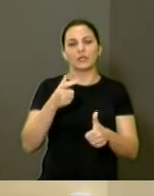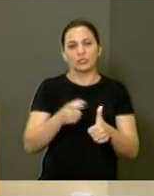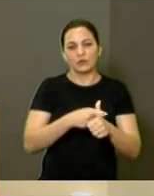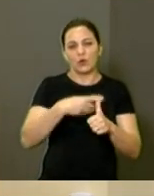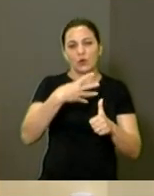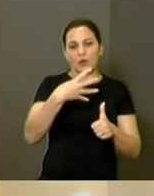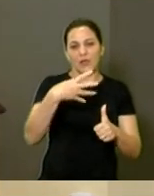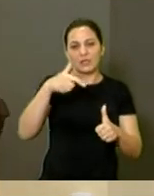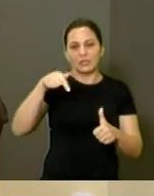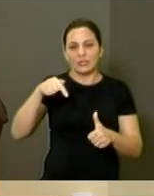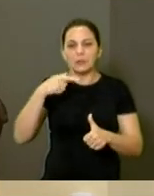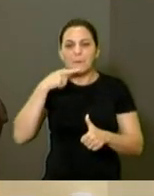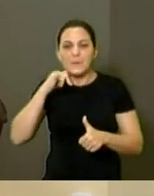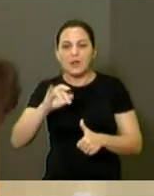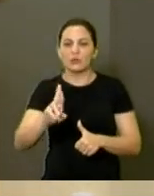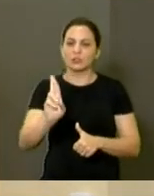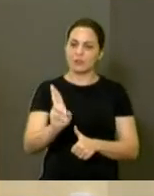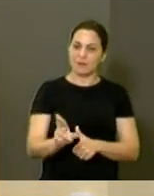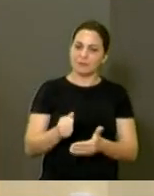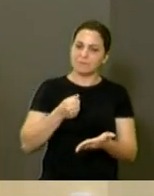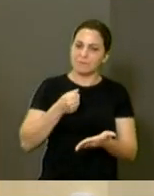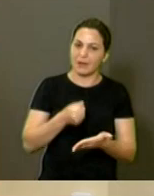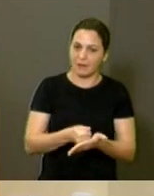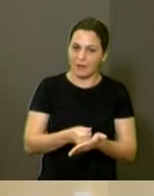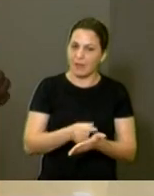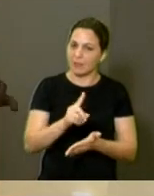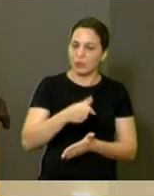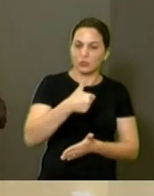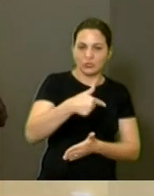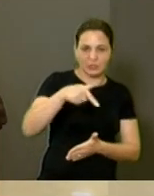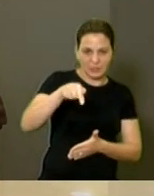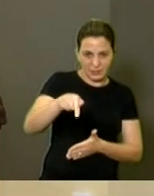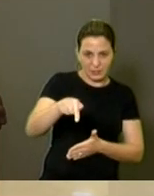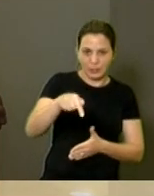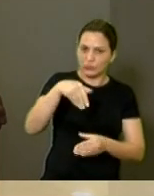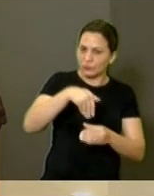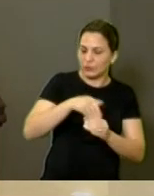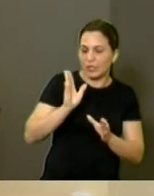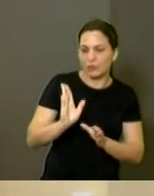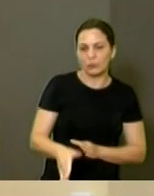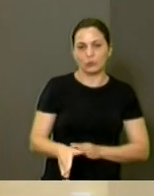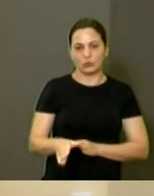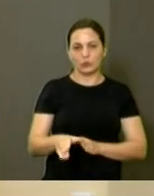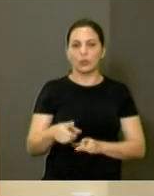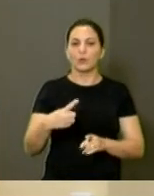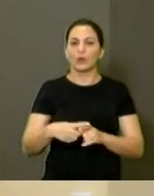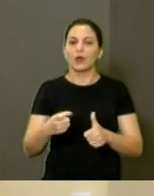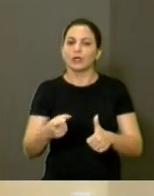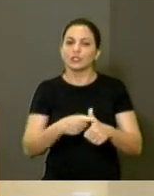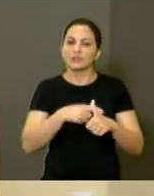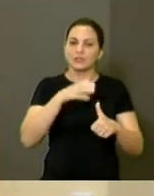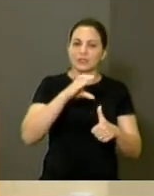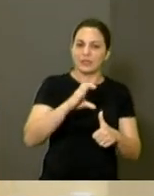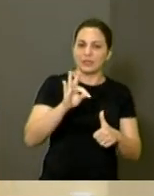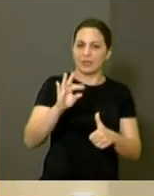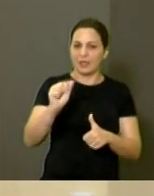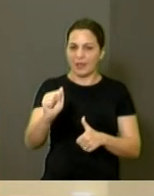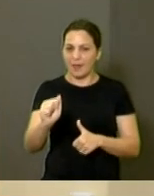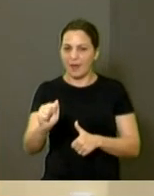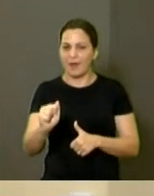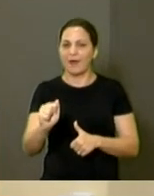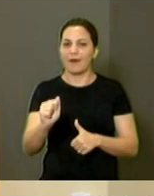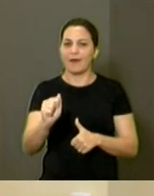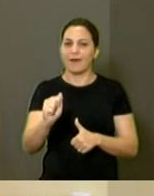milhões deais não é os 17 que vão ser votados aqui hoje porque a dívida da CTA a curto